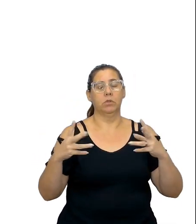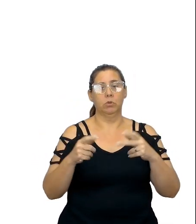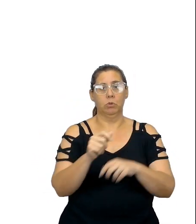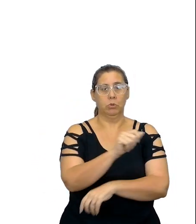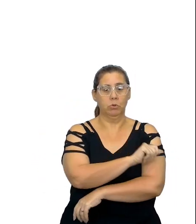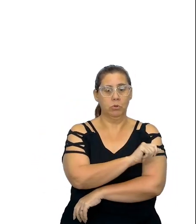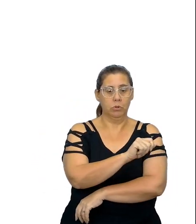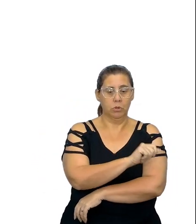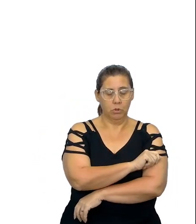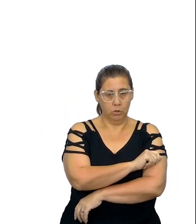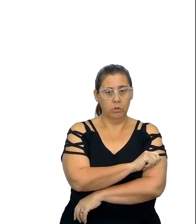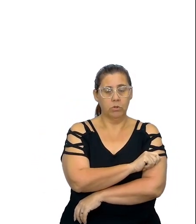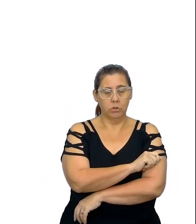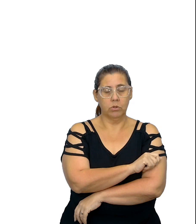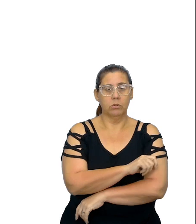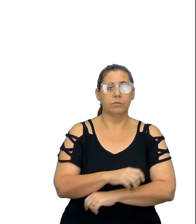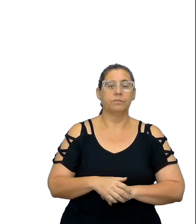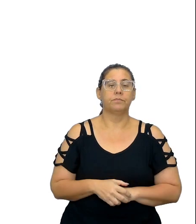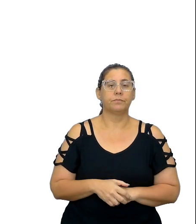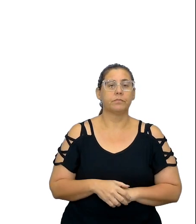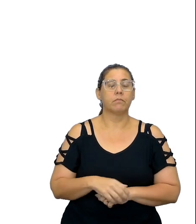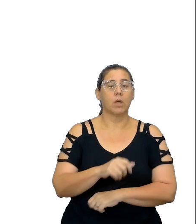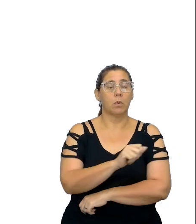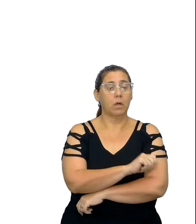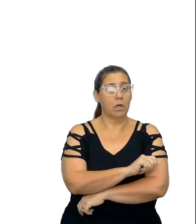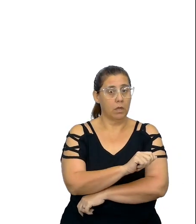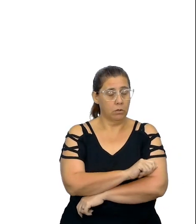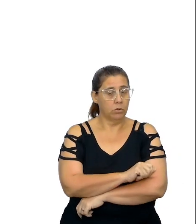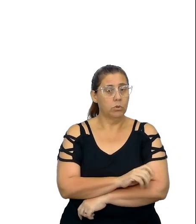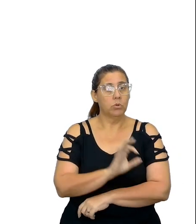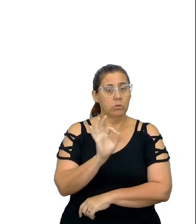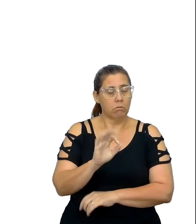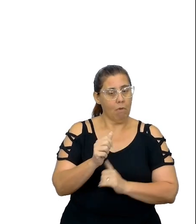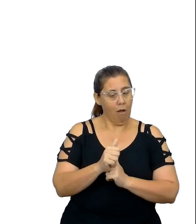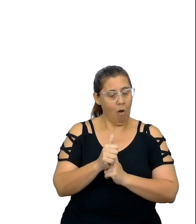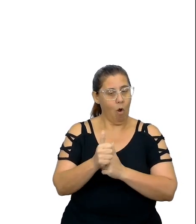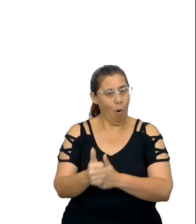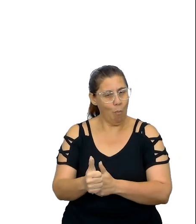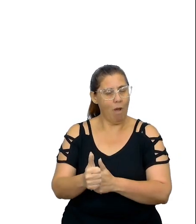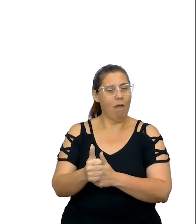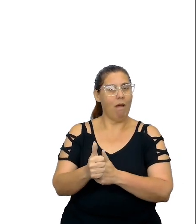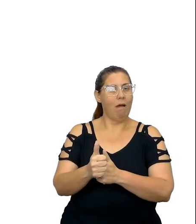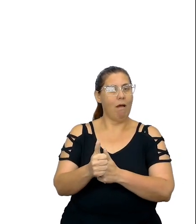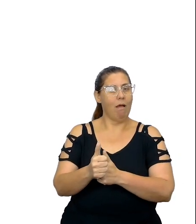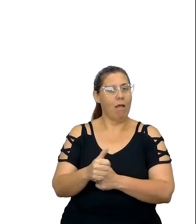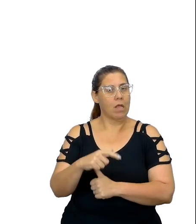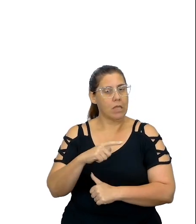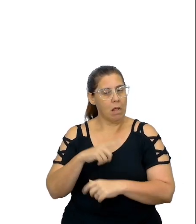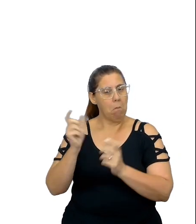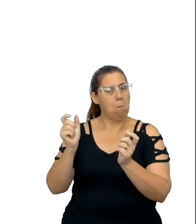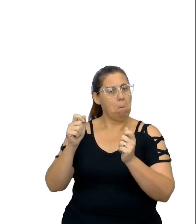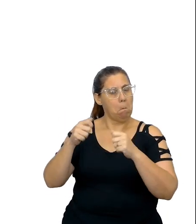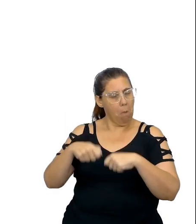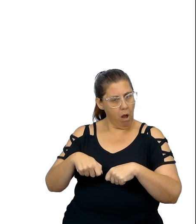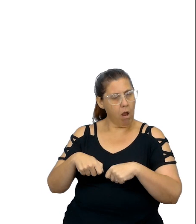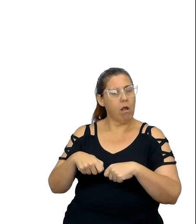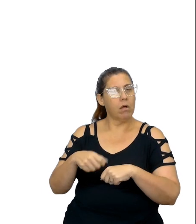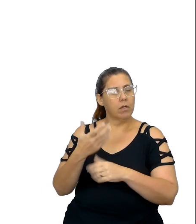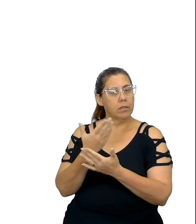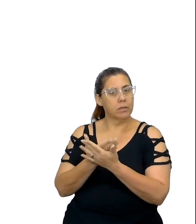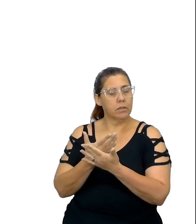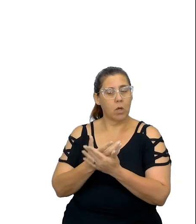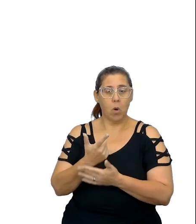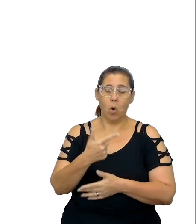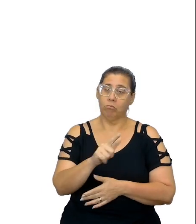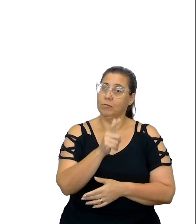estudantes, é claro que haverá também estudantes que estão, de certa maneira, acompanhando mais, por ter outras possibilidades de estudar,